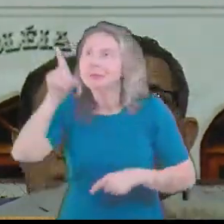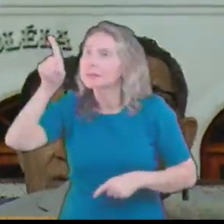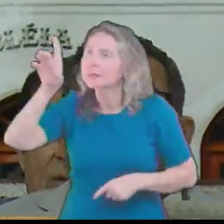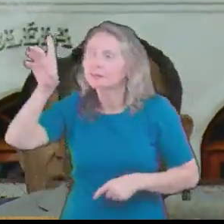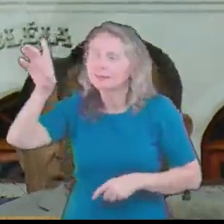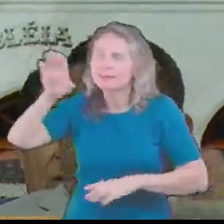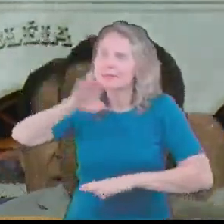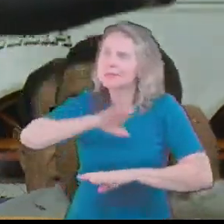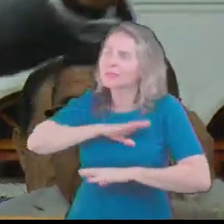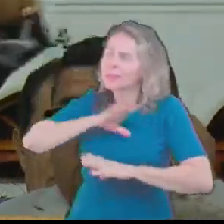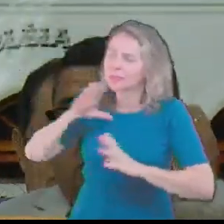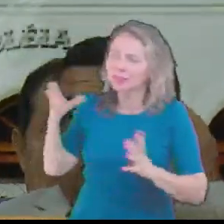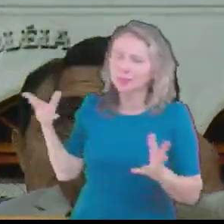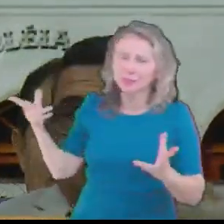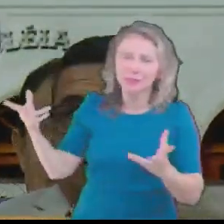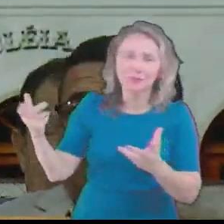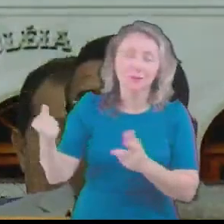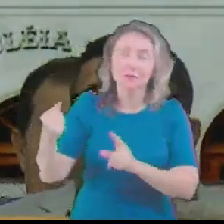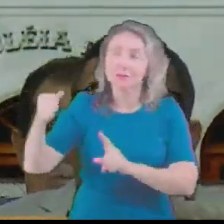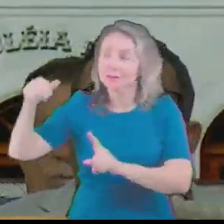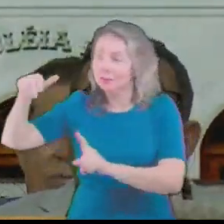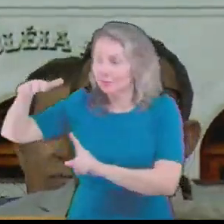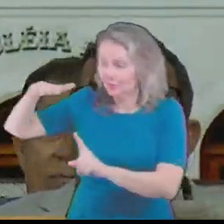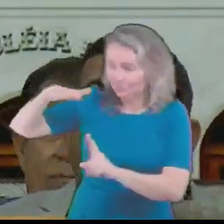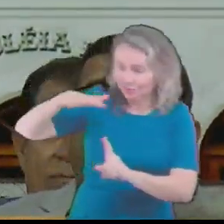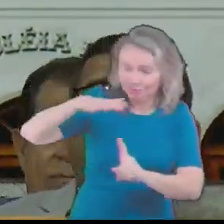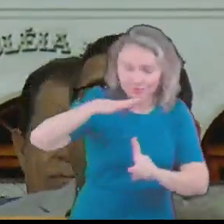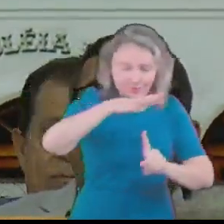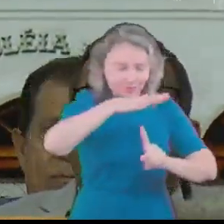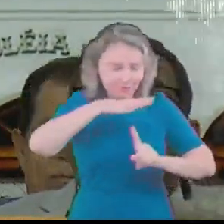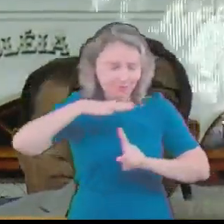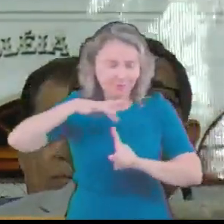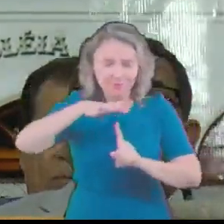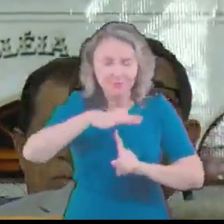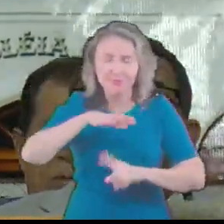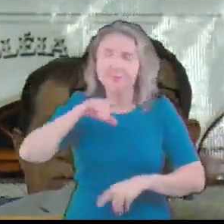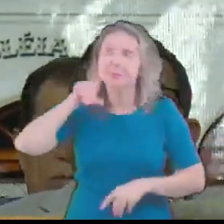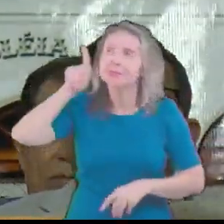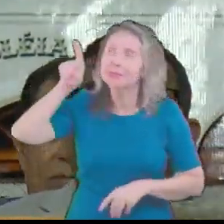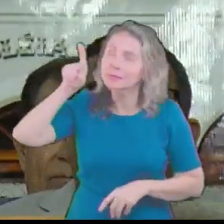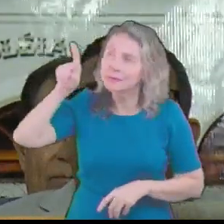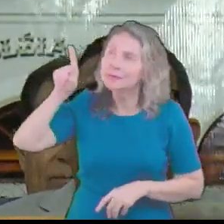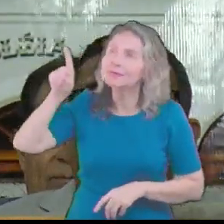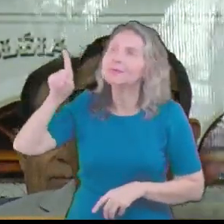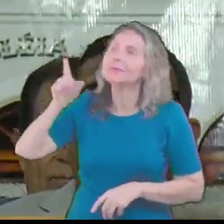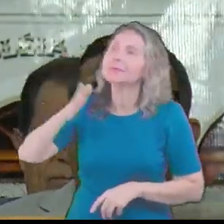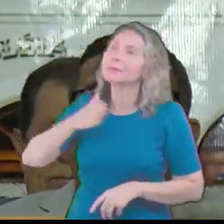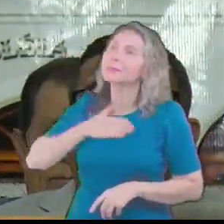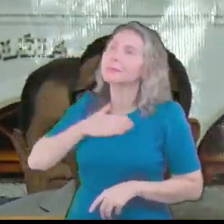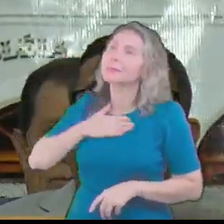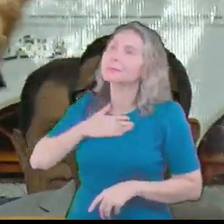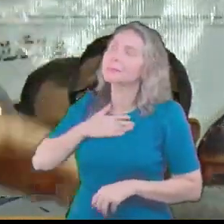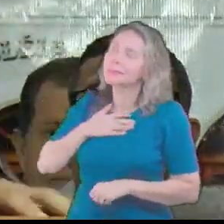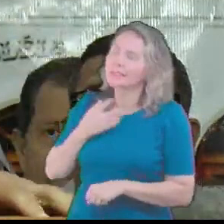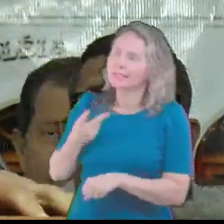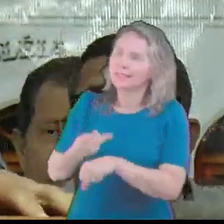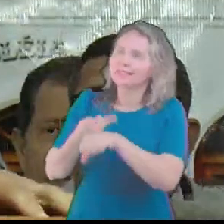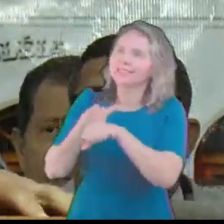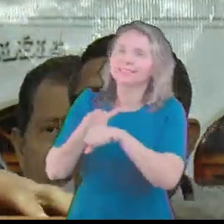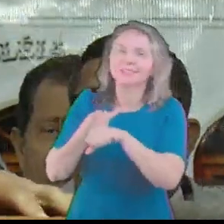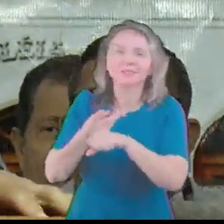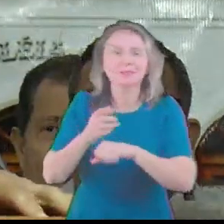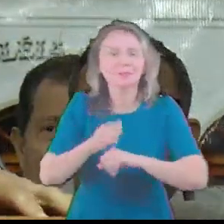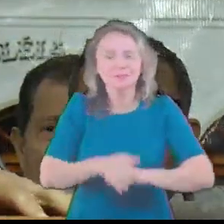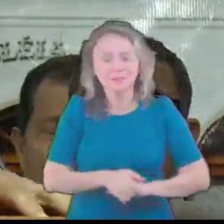excelente me cercaste por volta, e tu tens sido minha garantia nesta vida. Glórias a